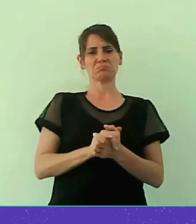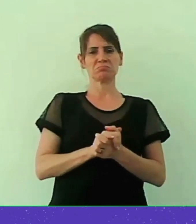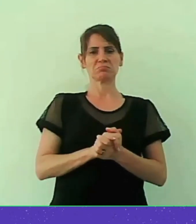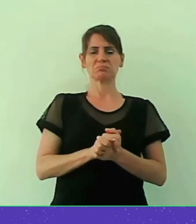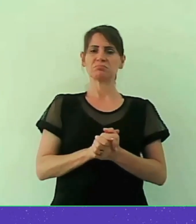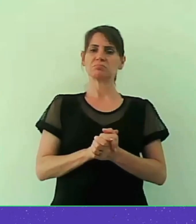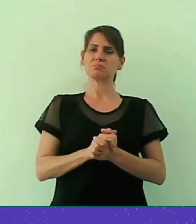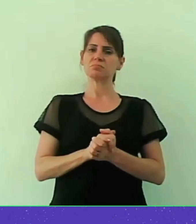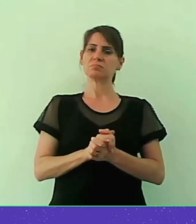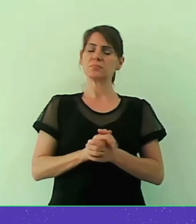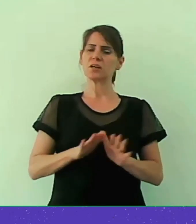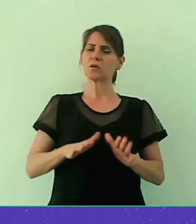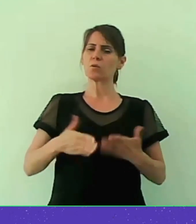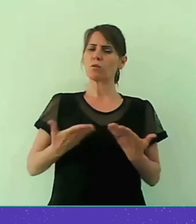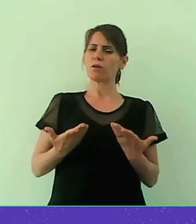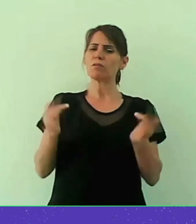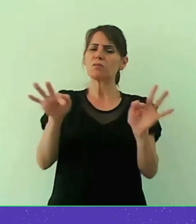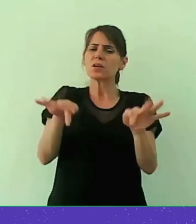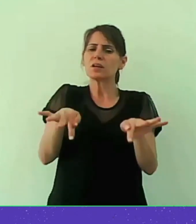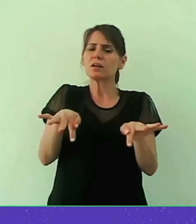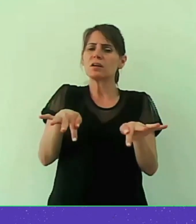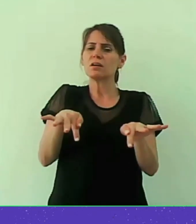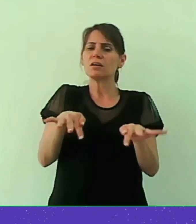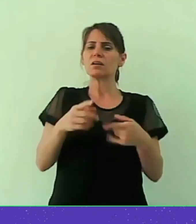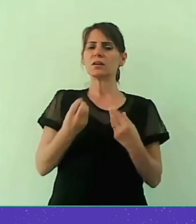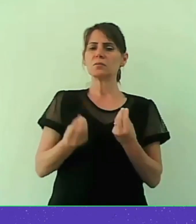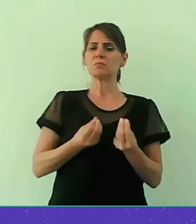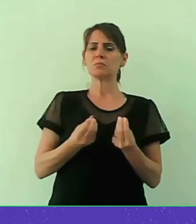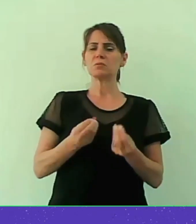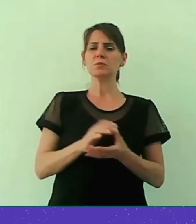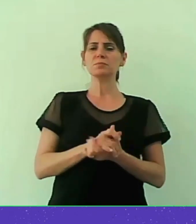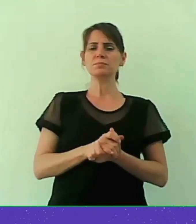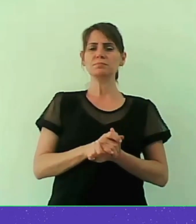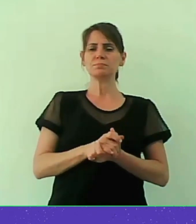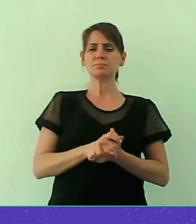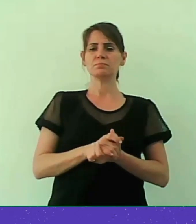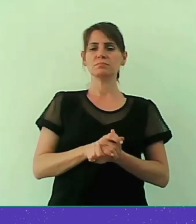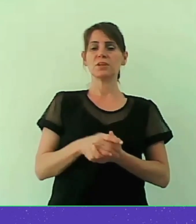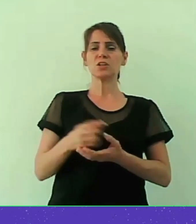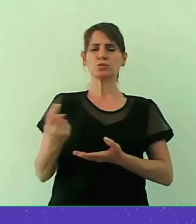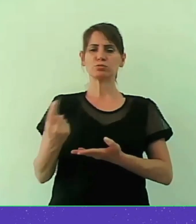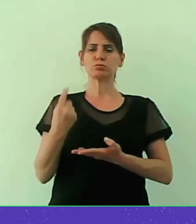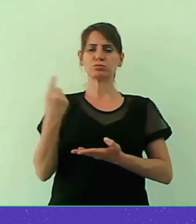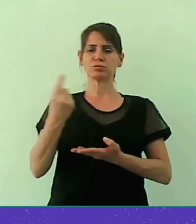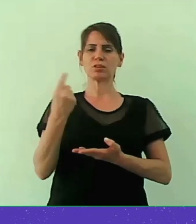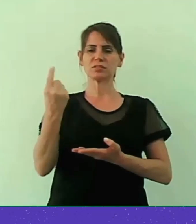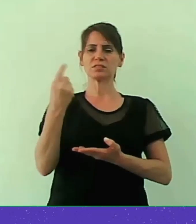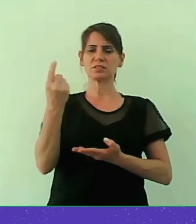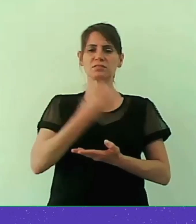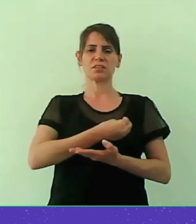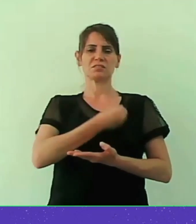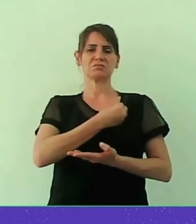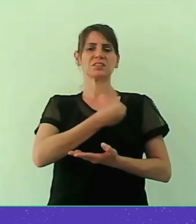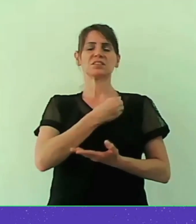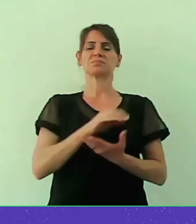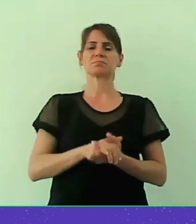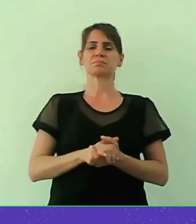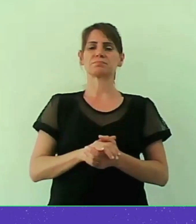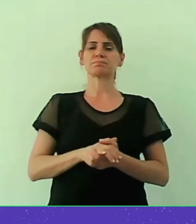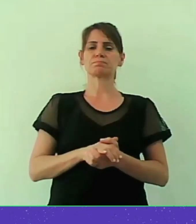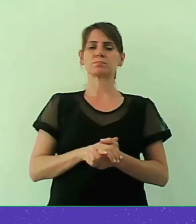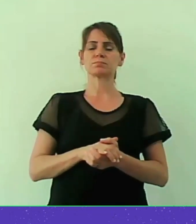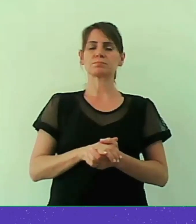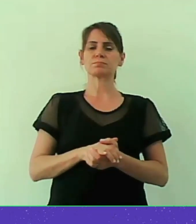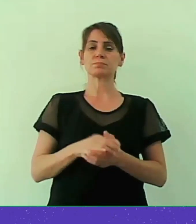E qual é o seu fim? Porque será como um arbusto solitário no deserto, que não verá quando vier o bem.